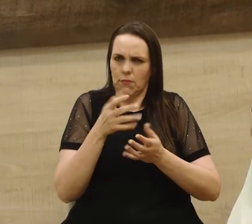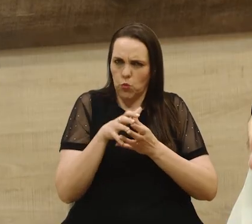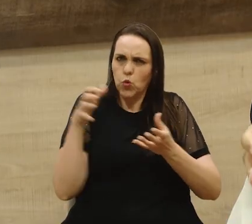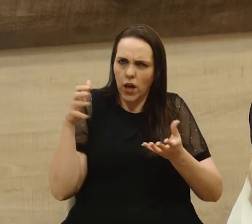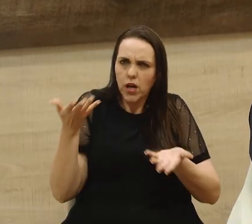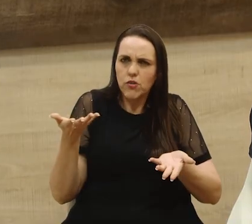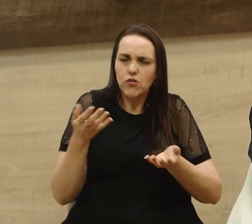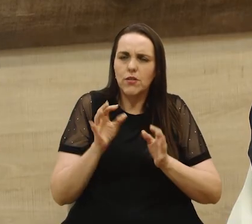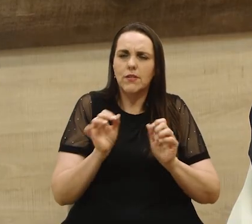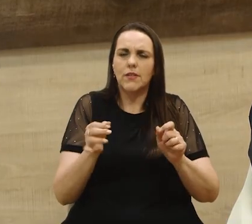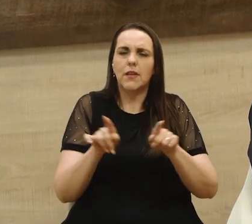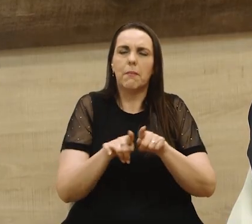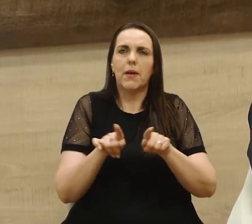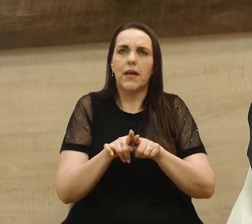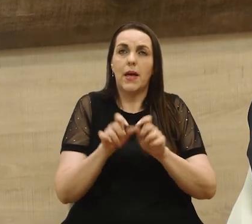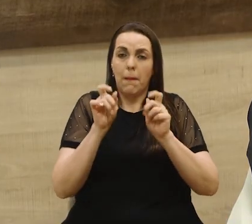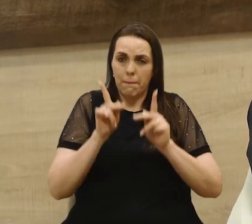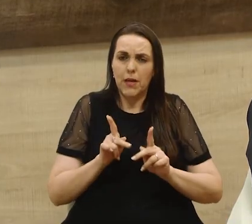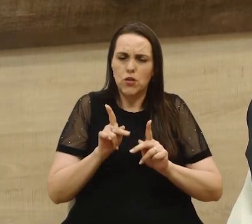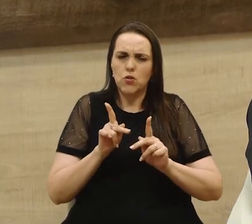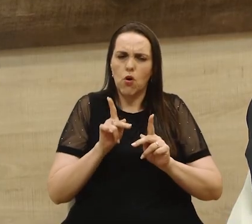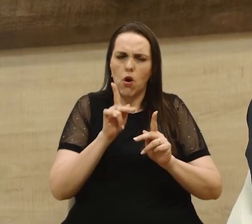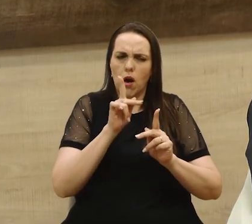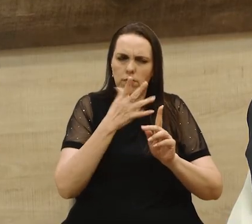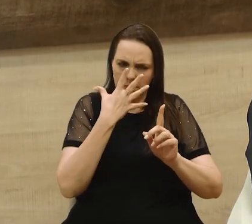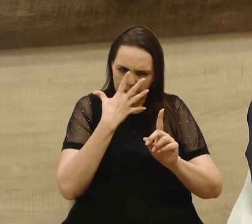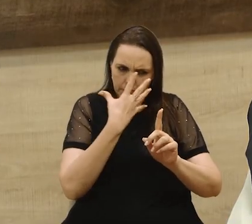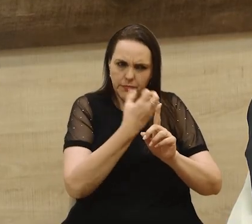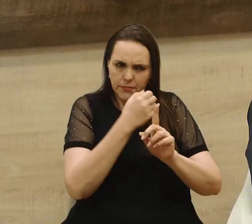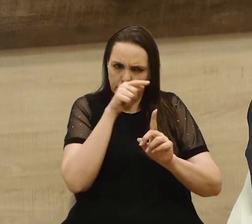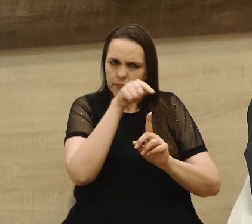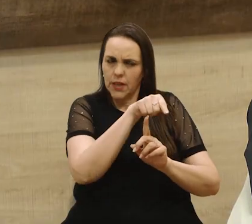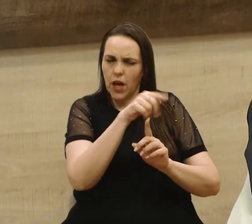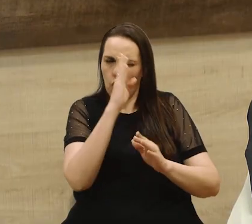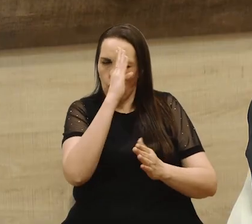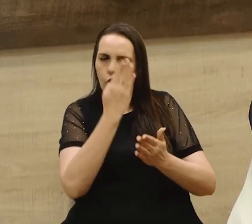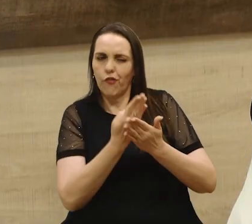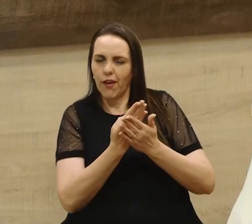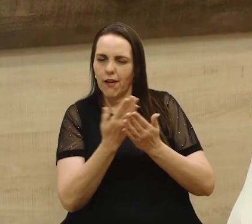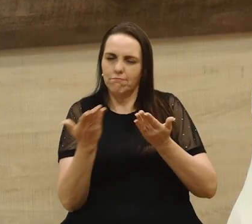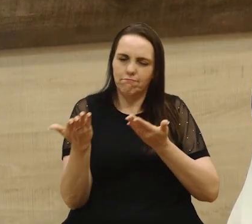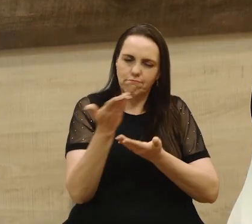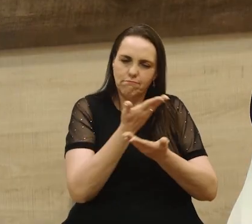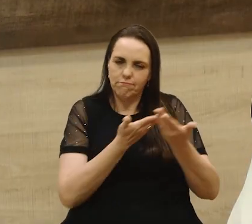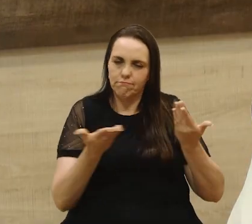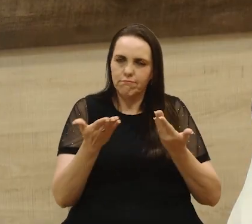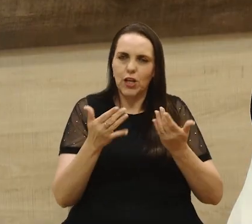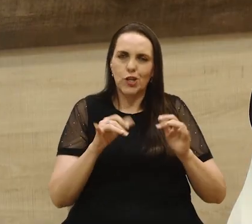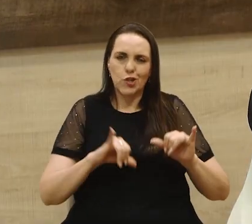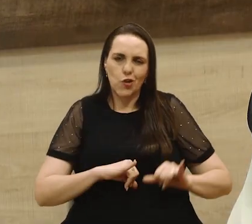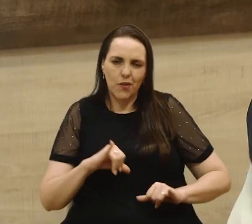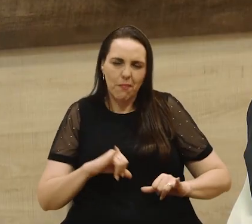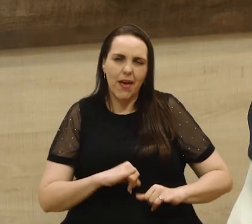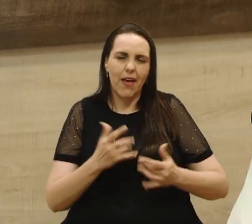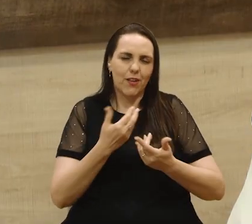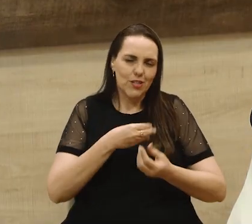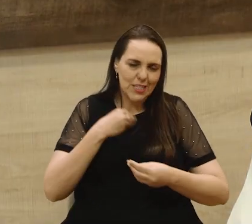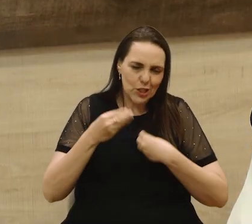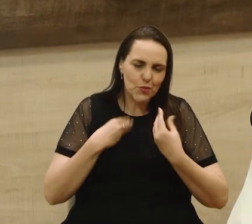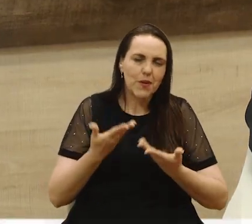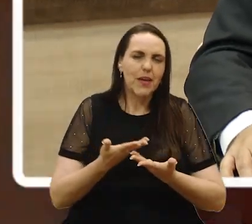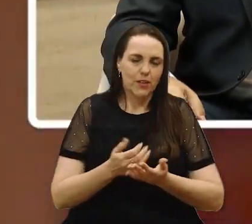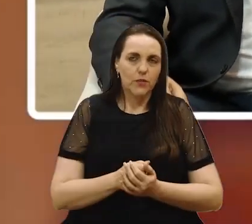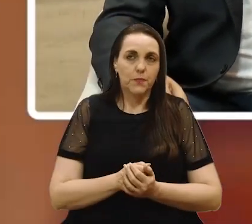identificação enorme também. Sim. É que a pessoa te inspira uma confiança de dividir sentimentos e sofrimentos tão caros,